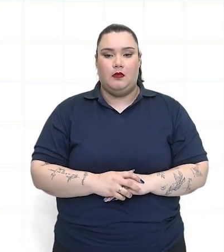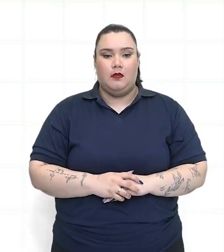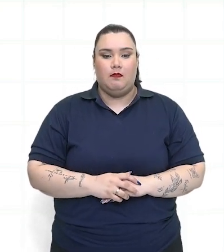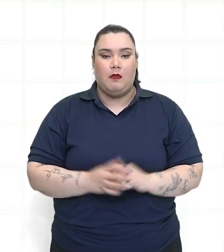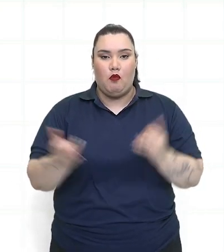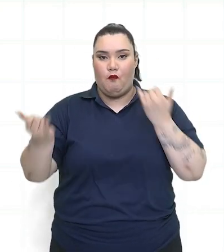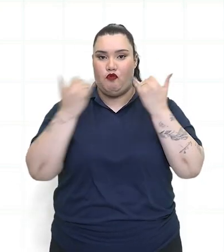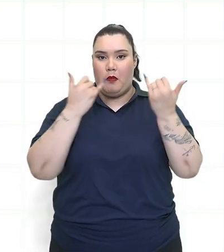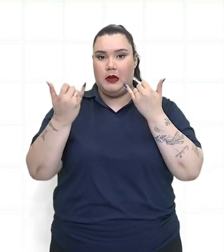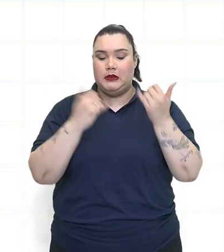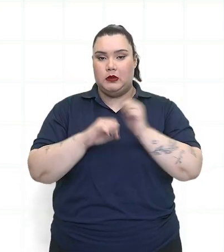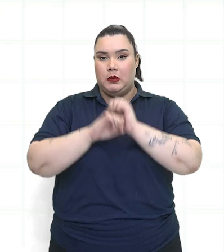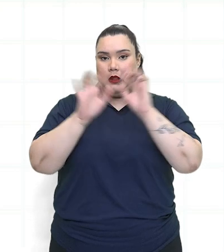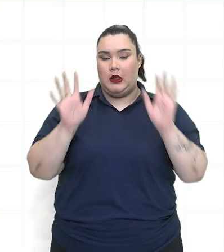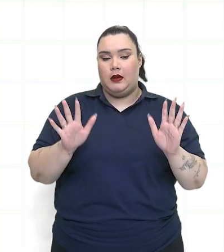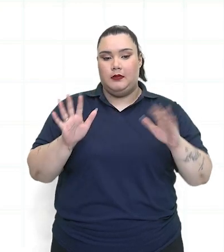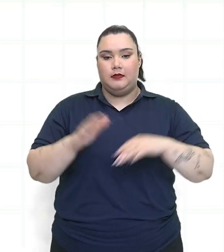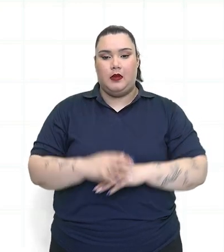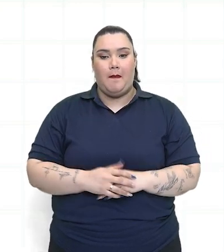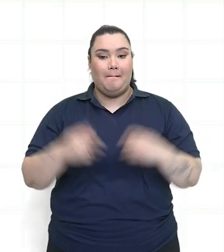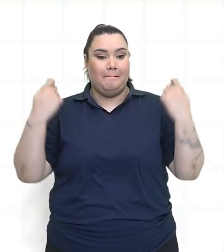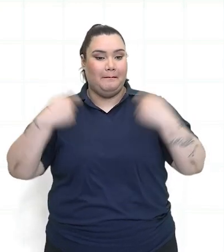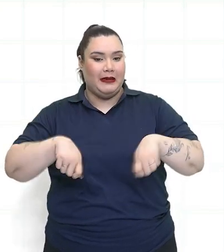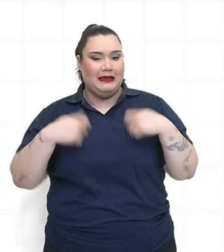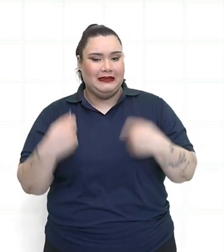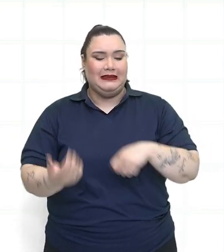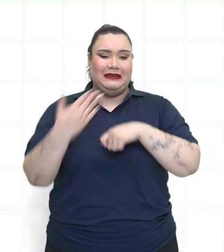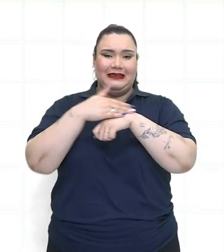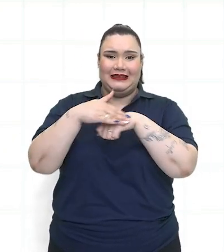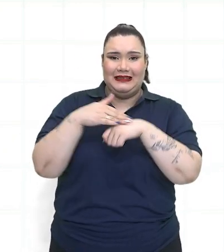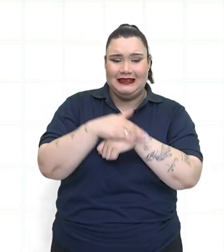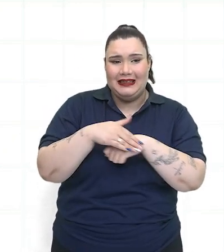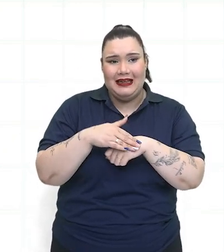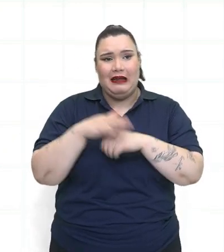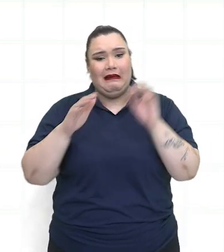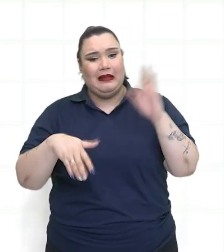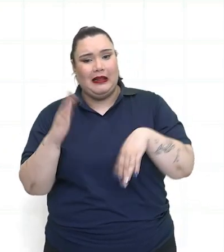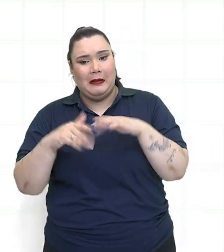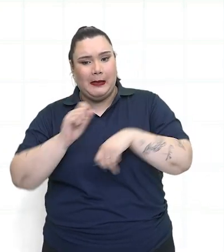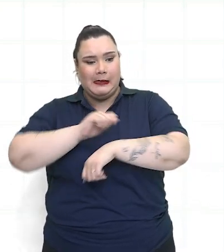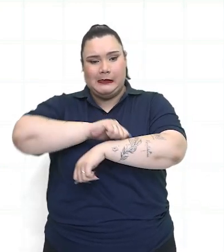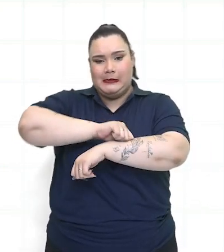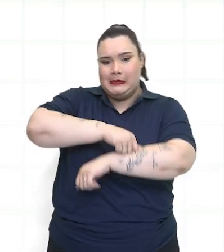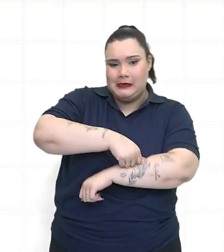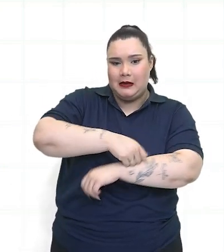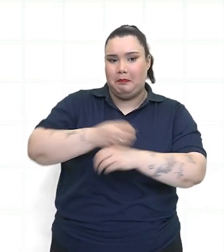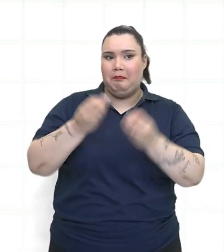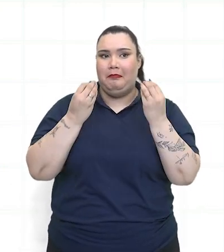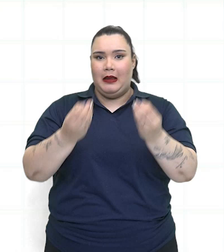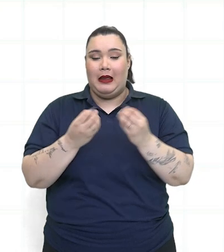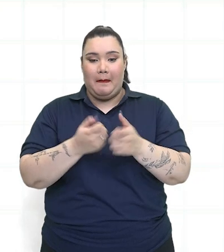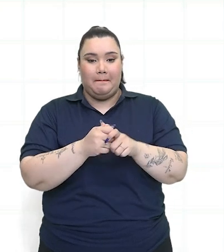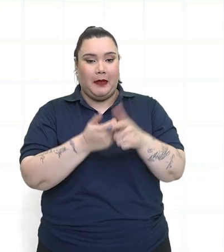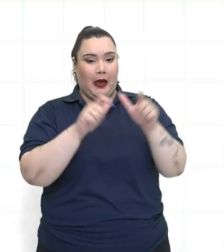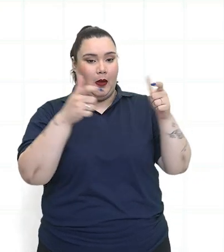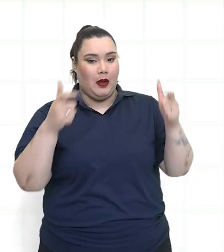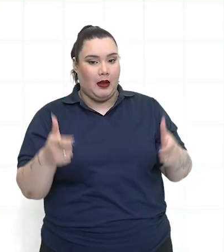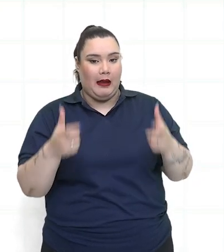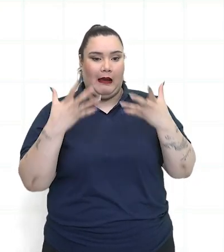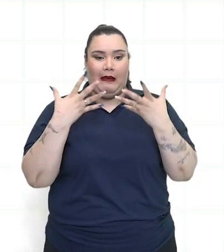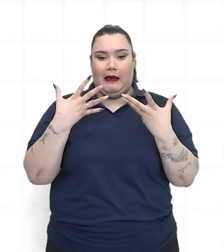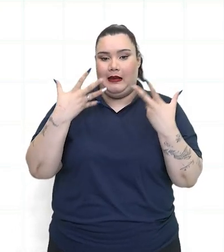Informações explícitas. Foi preciso muita conversa e até alguns beliscões para que a maioria